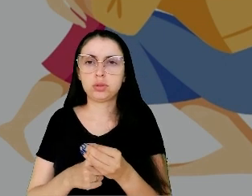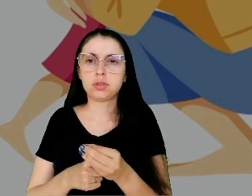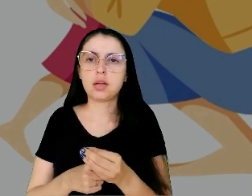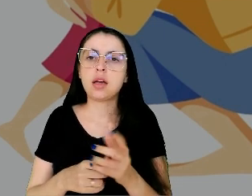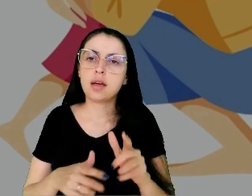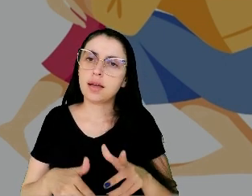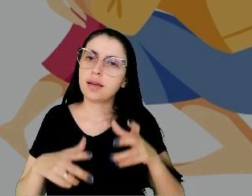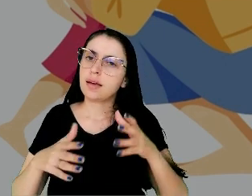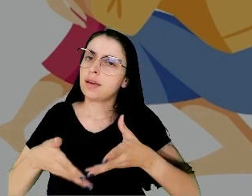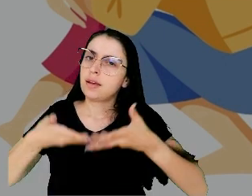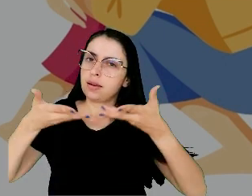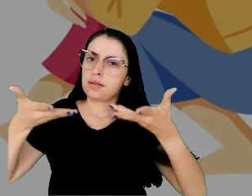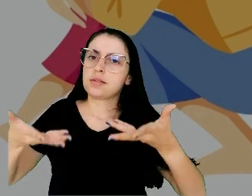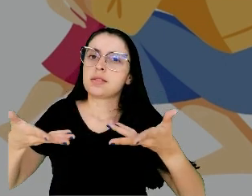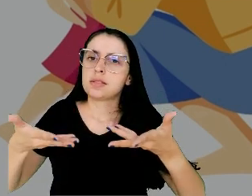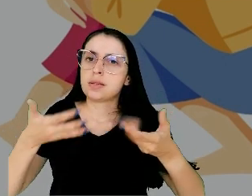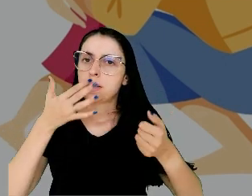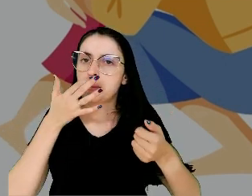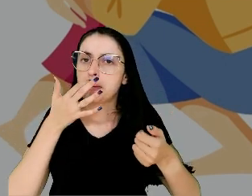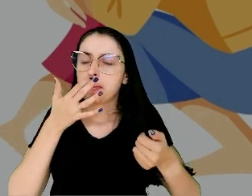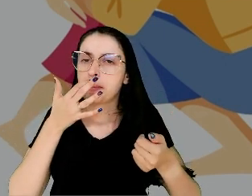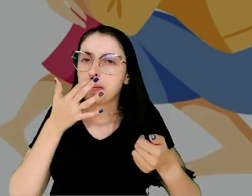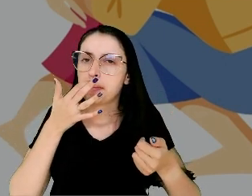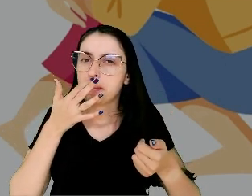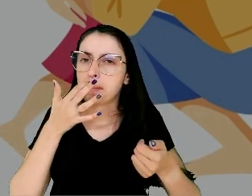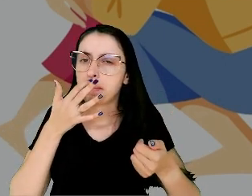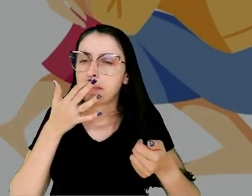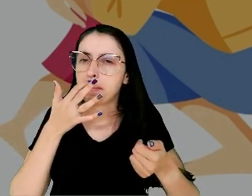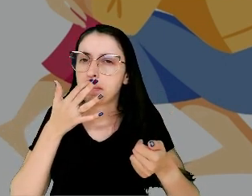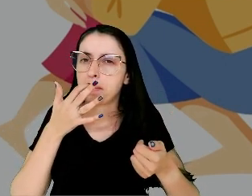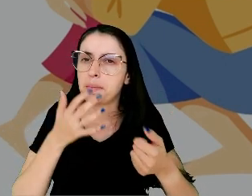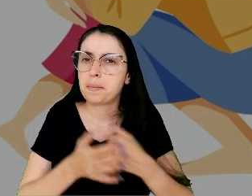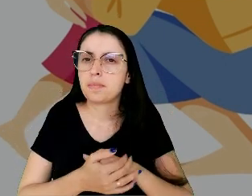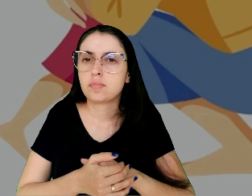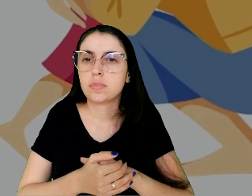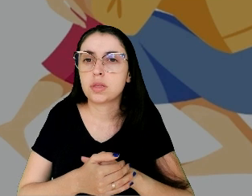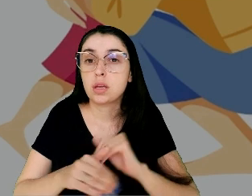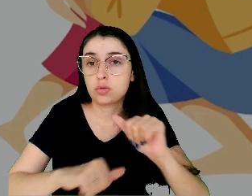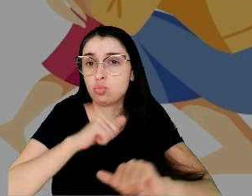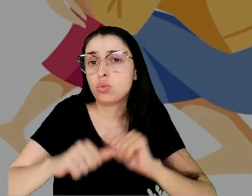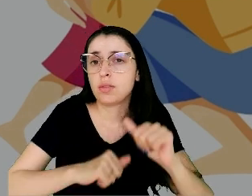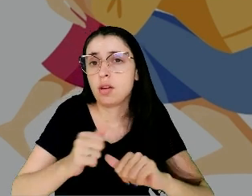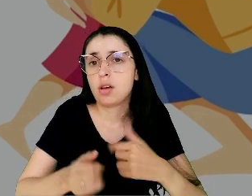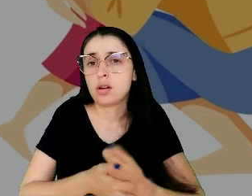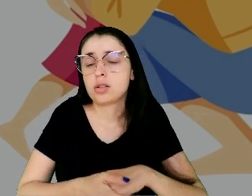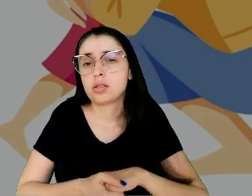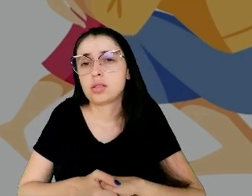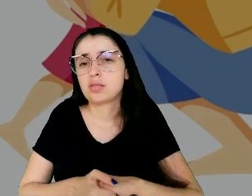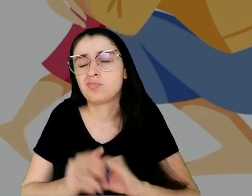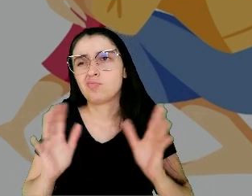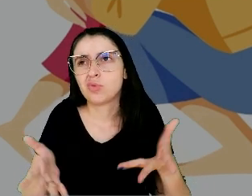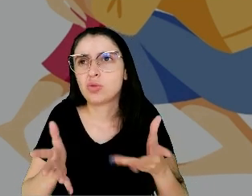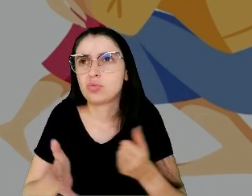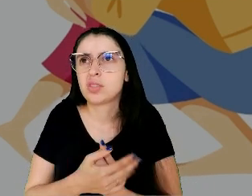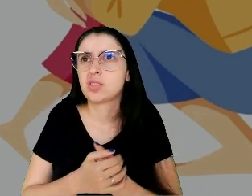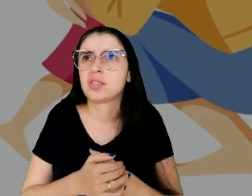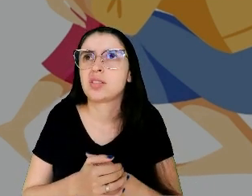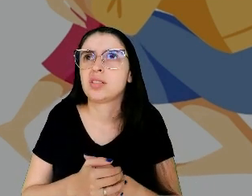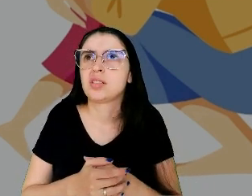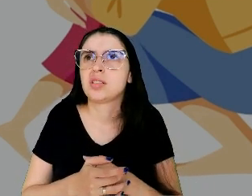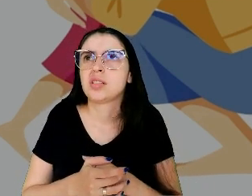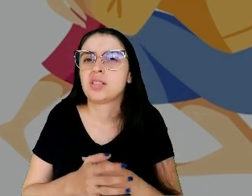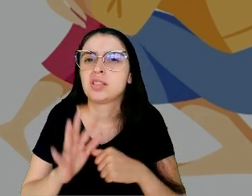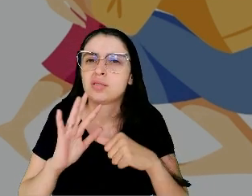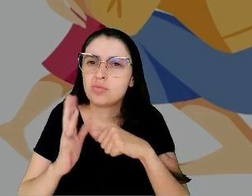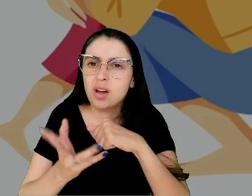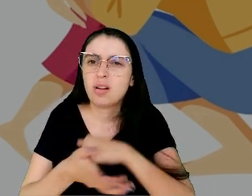enaltecer o aspecto da contrapartida de um momento de crise com